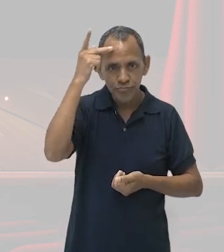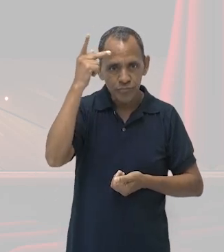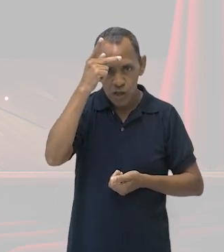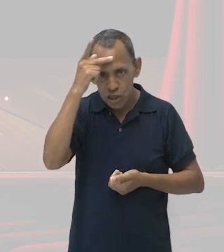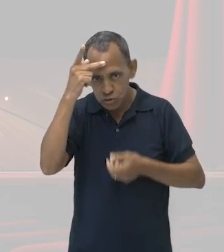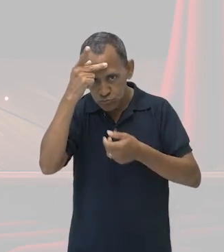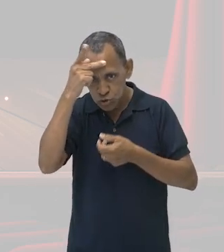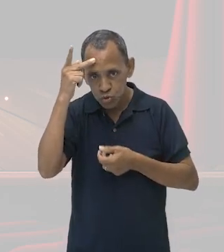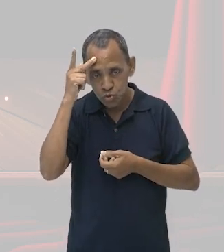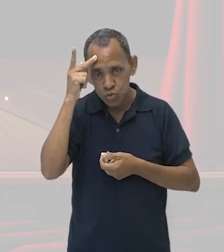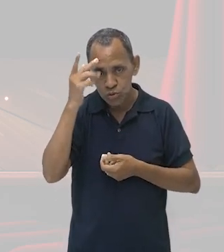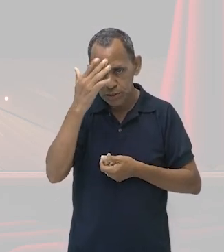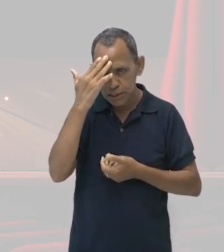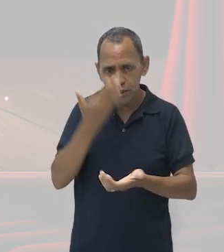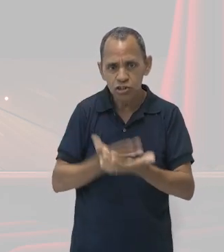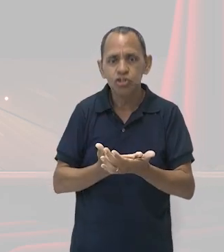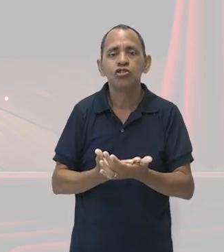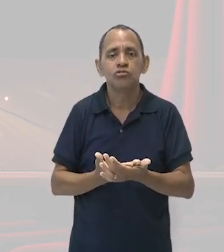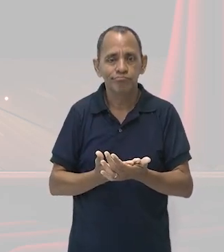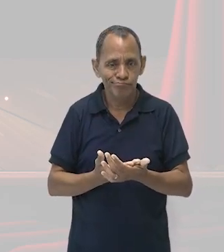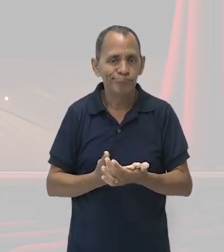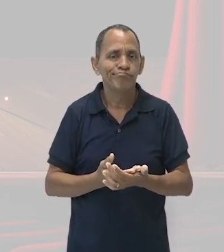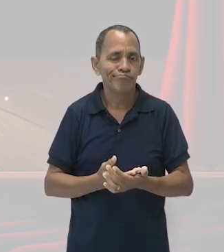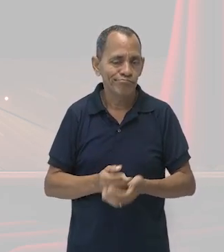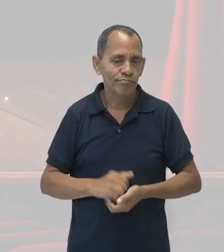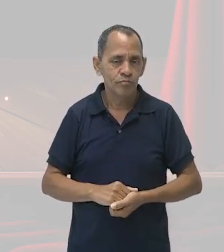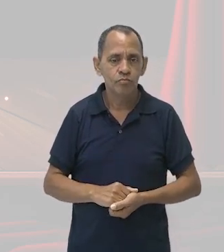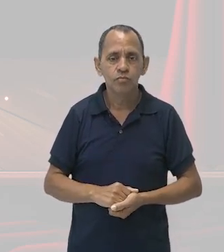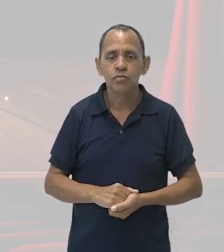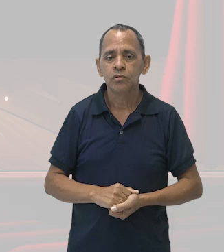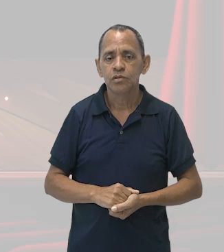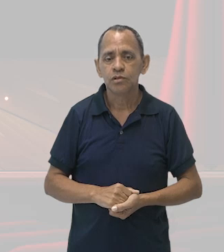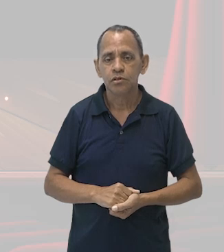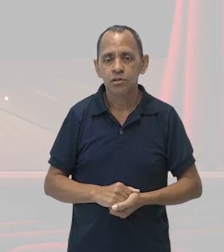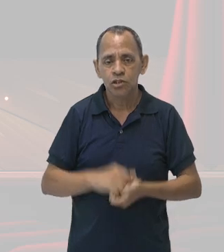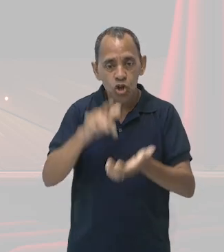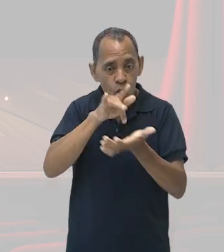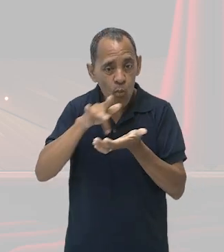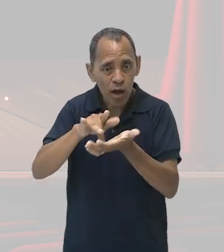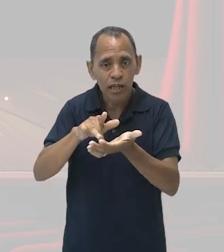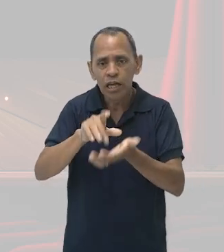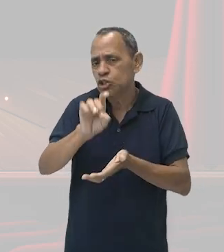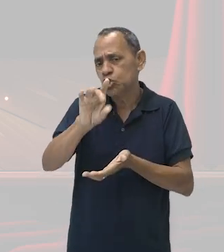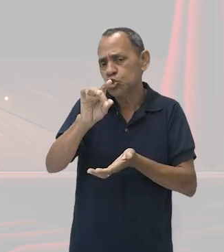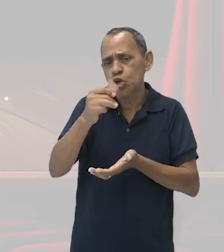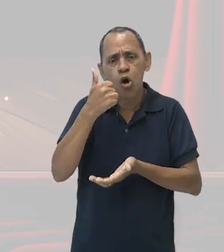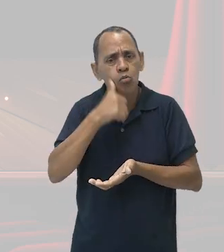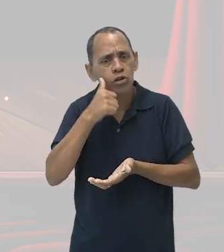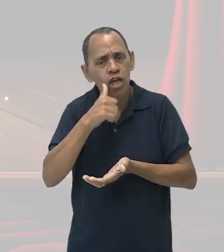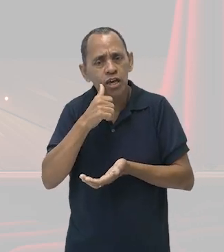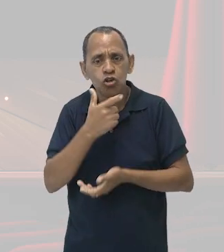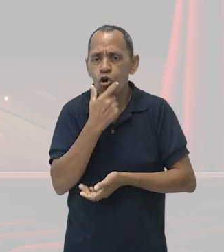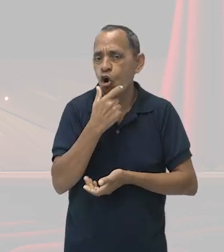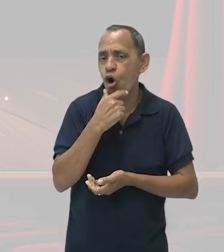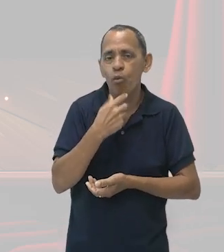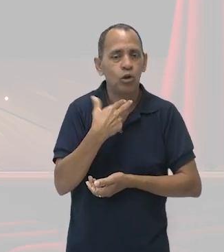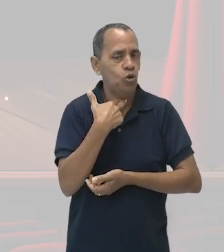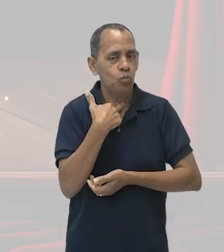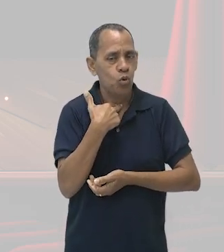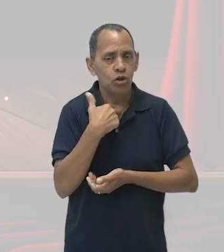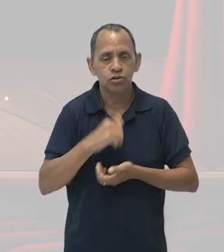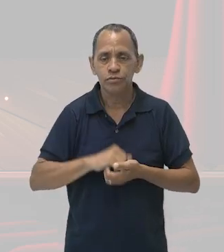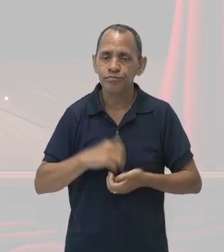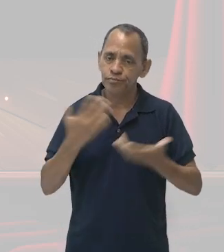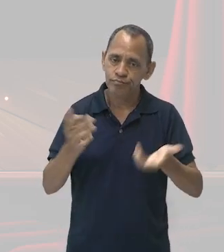balé é uma dança feminina, que homens não podem dançar. Então, a gente acaba o quê?